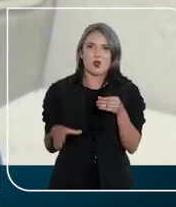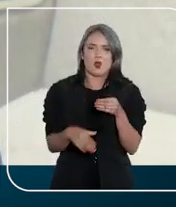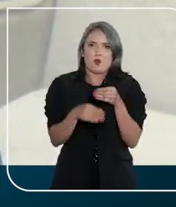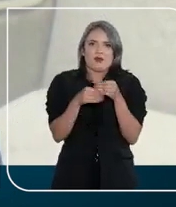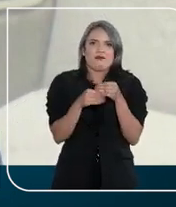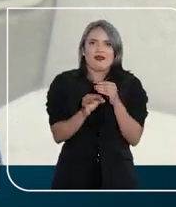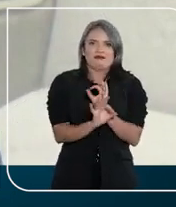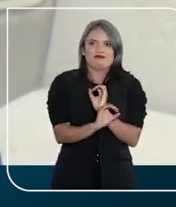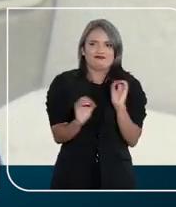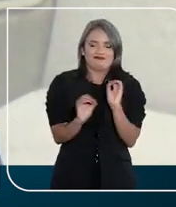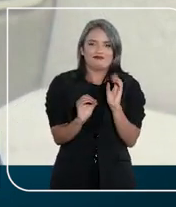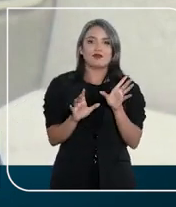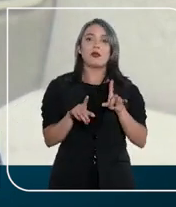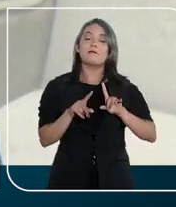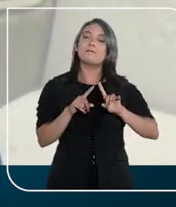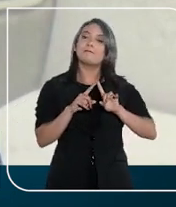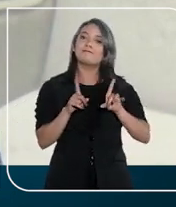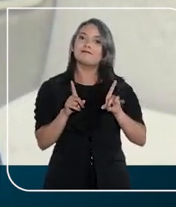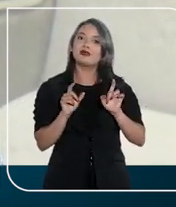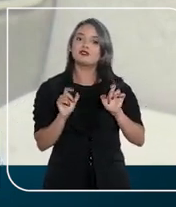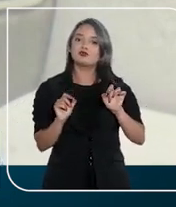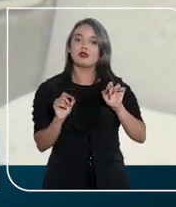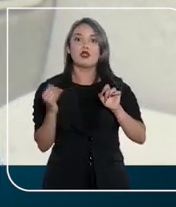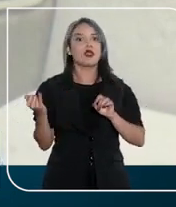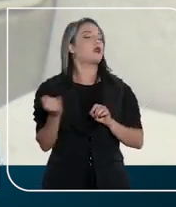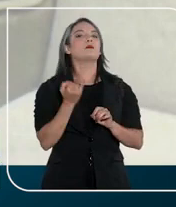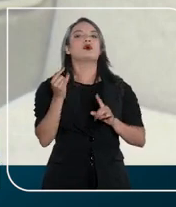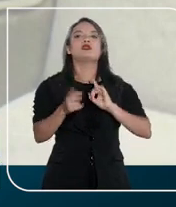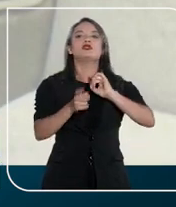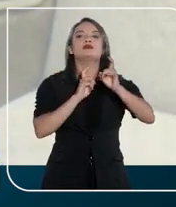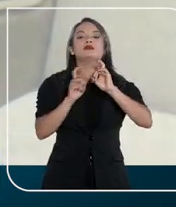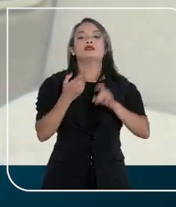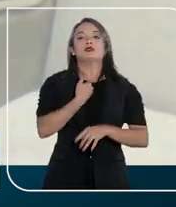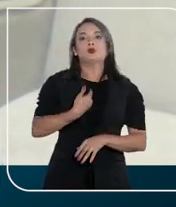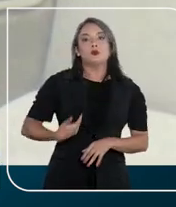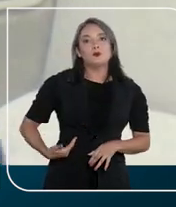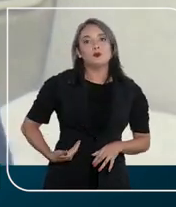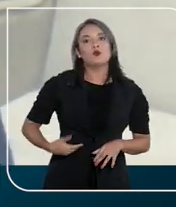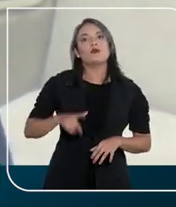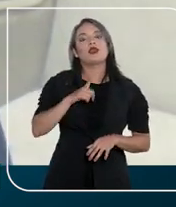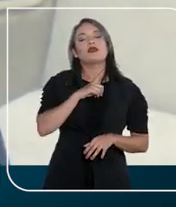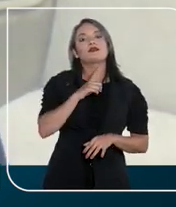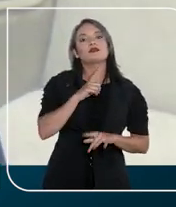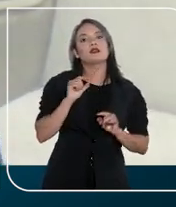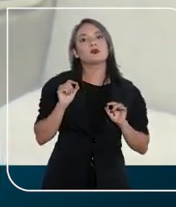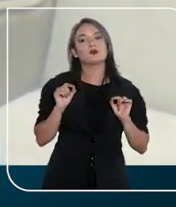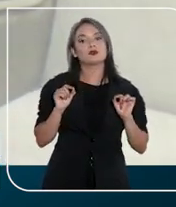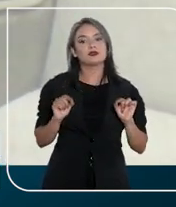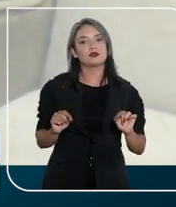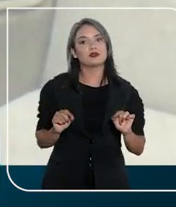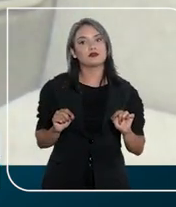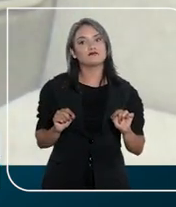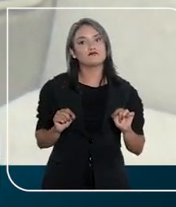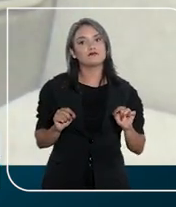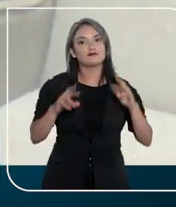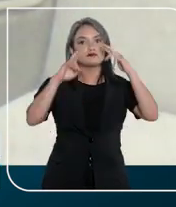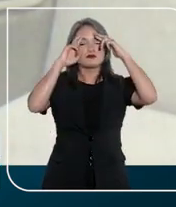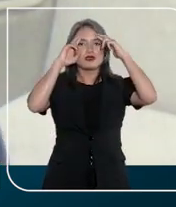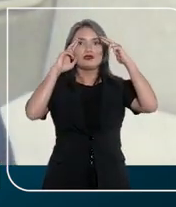crescer. Apenas dizer que é imprescindível que a administração pública paute seus comportamentos no princípio